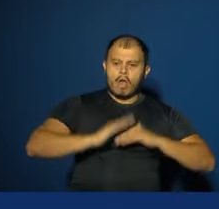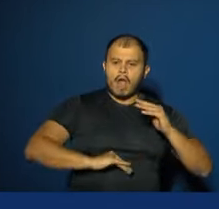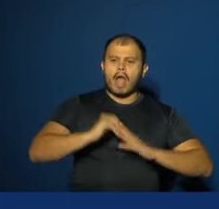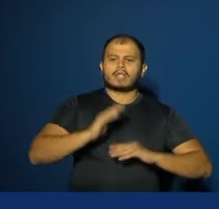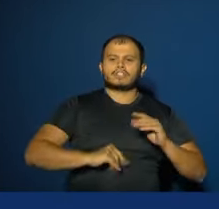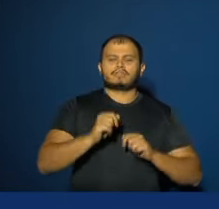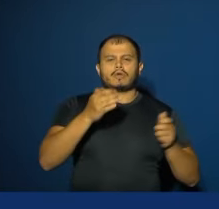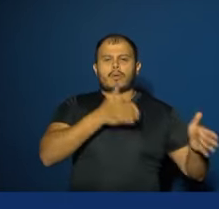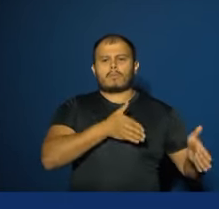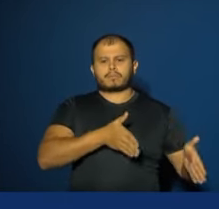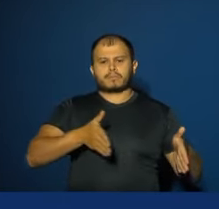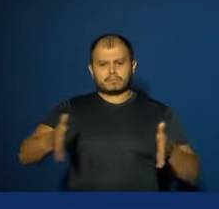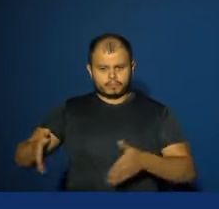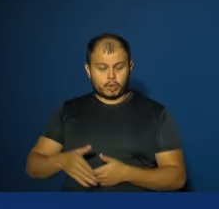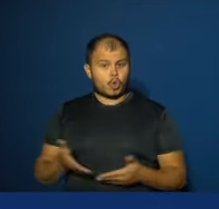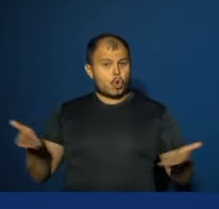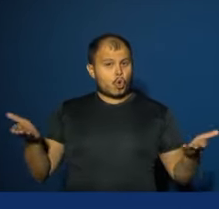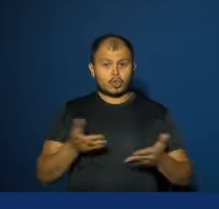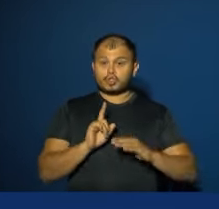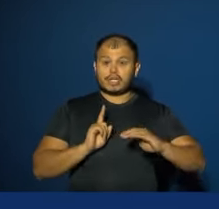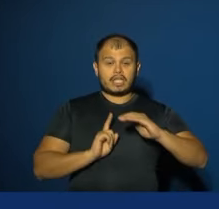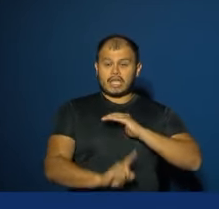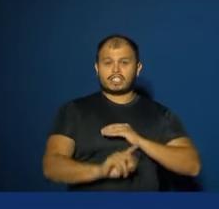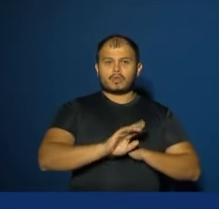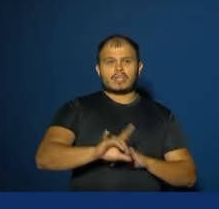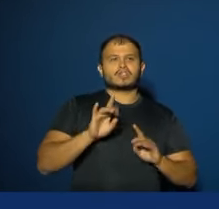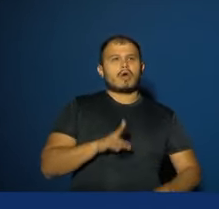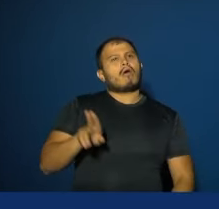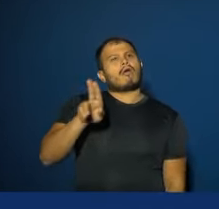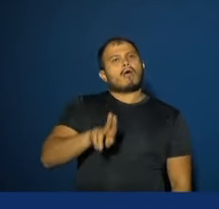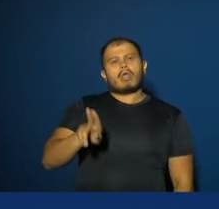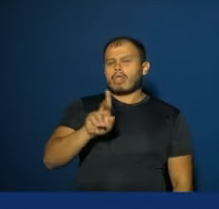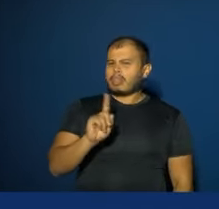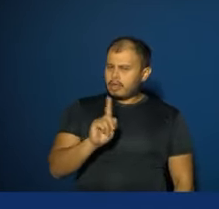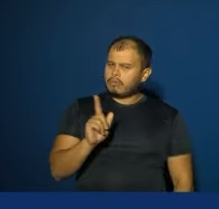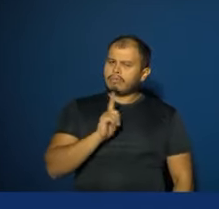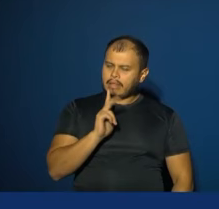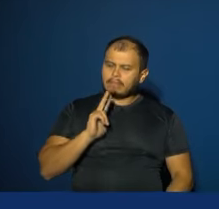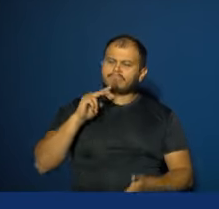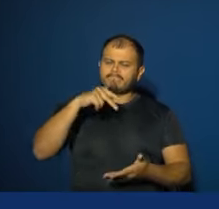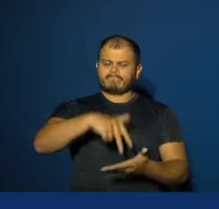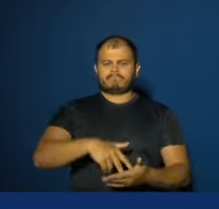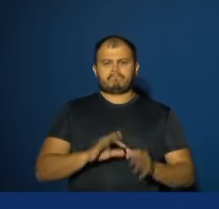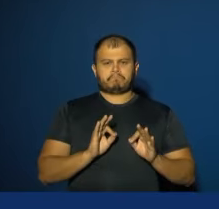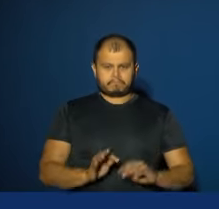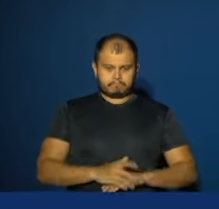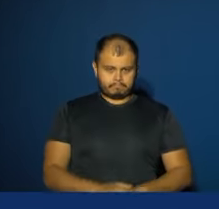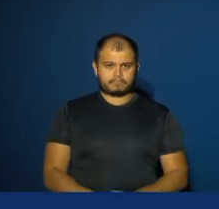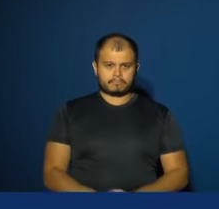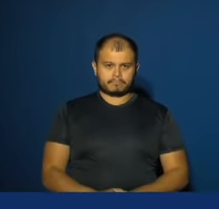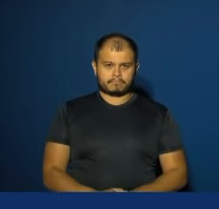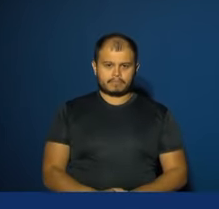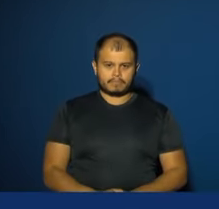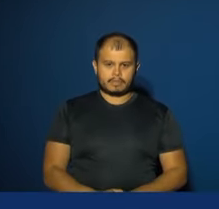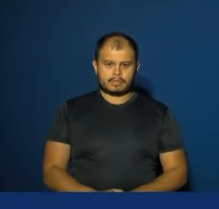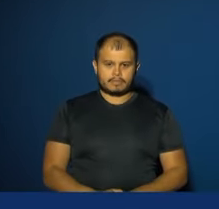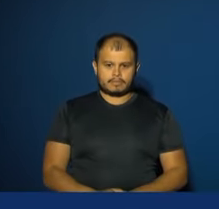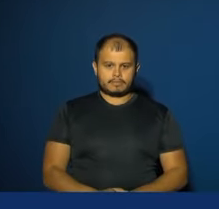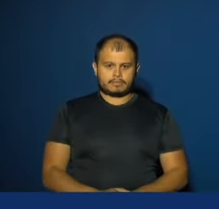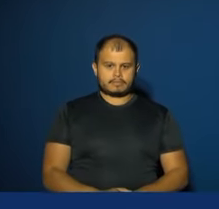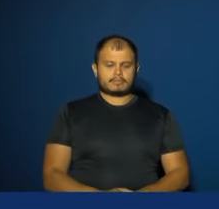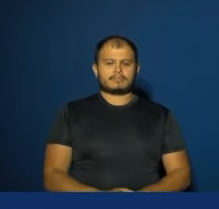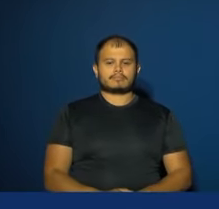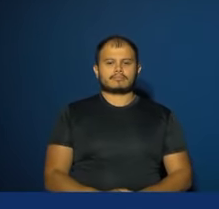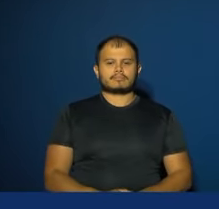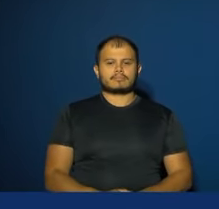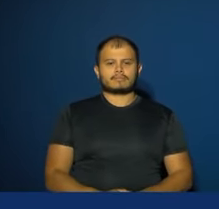nesse processo. O cliente hoje não é mais consumidor. E deixando de ser esse consumidor que não fazia opção,